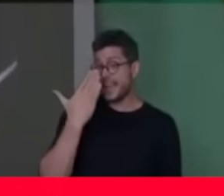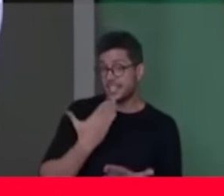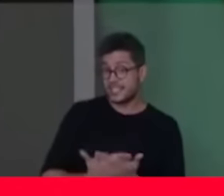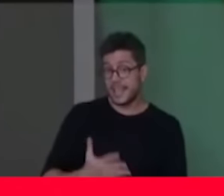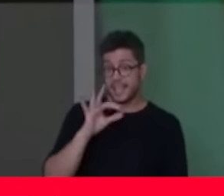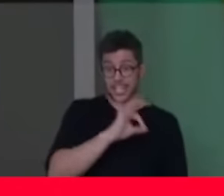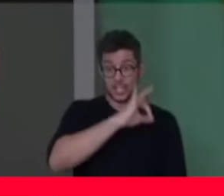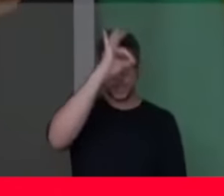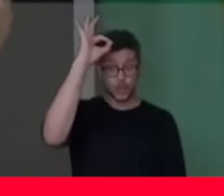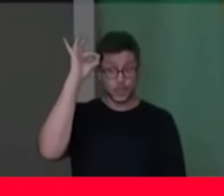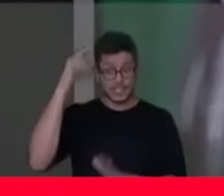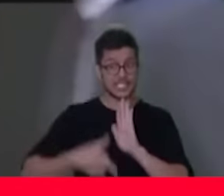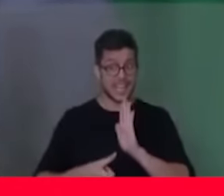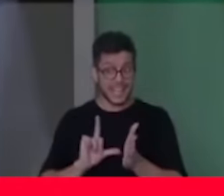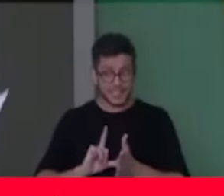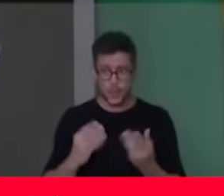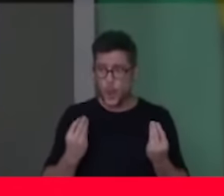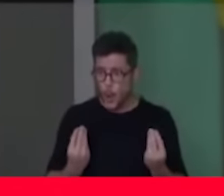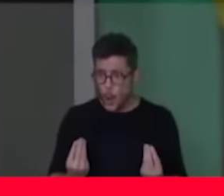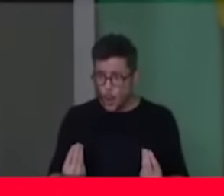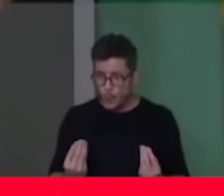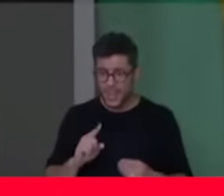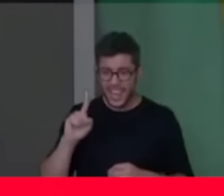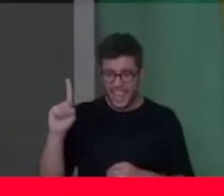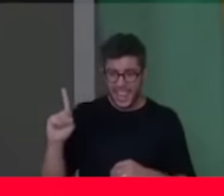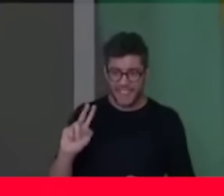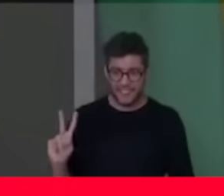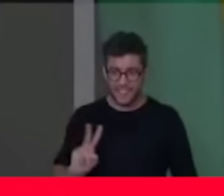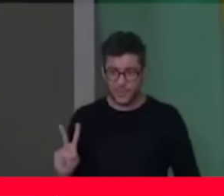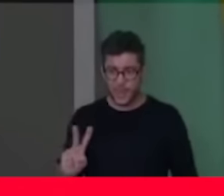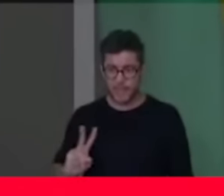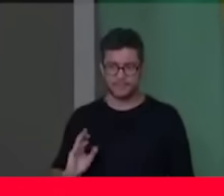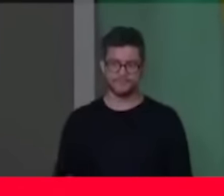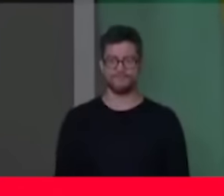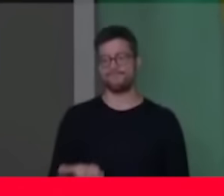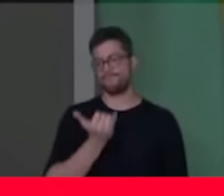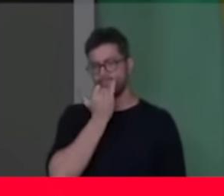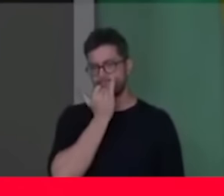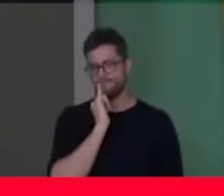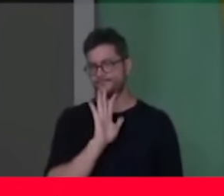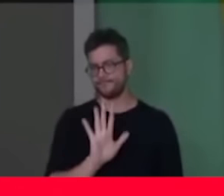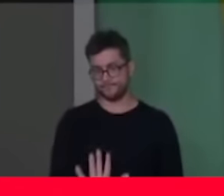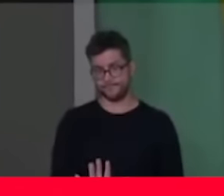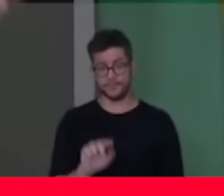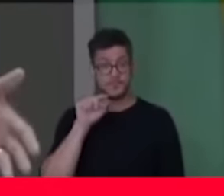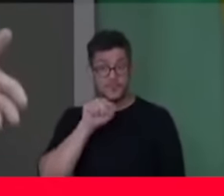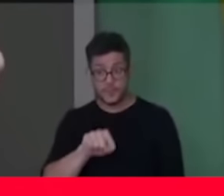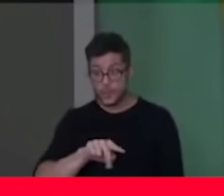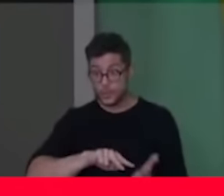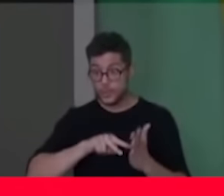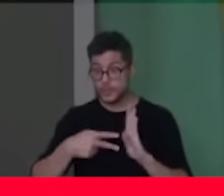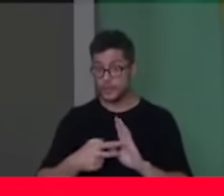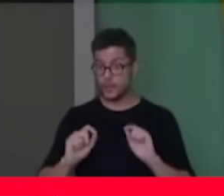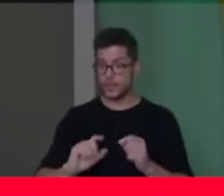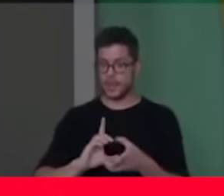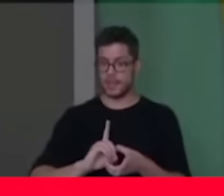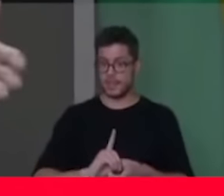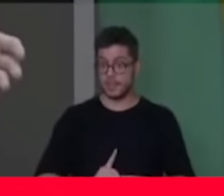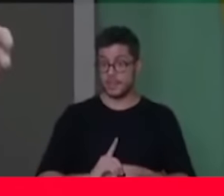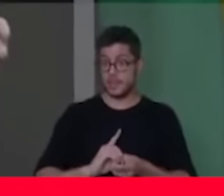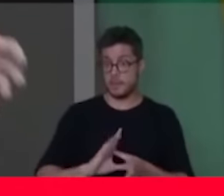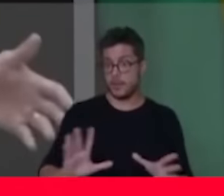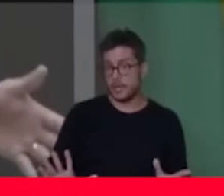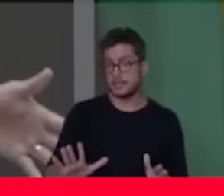tem a participação da oposição. Aliás, essa é a democracia relativa que Lula tanto defende, em que